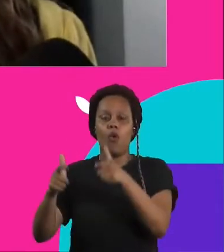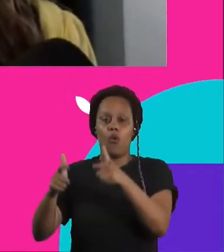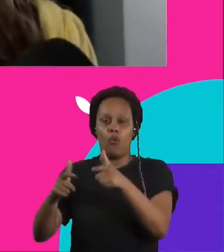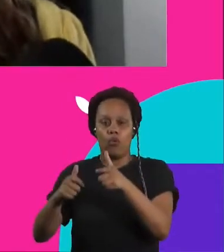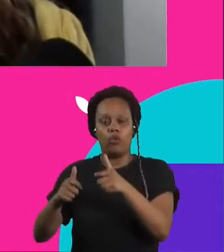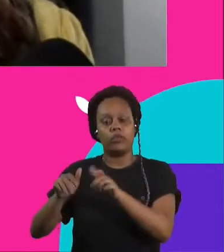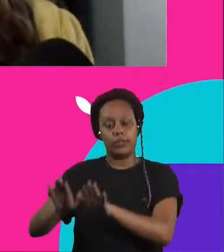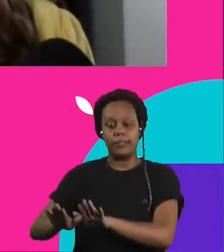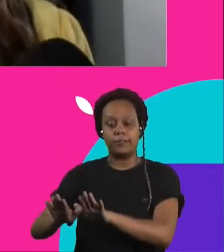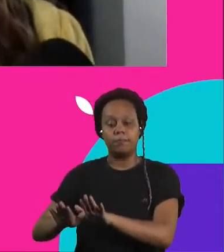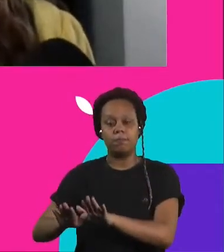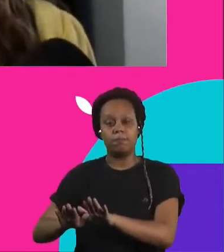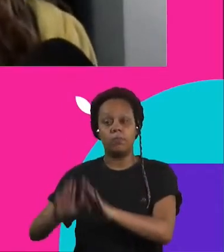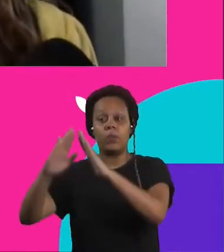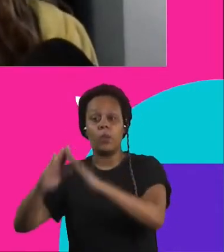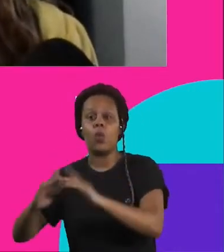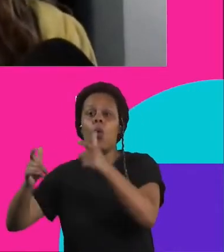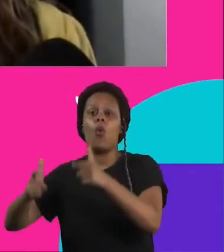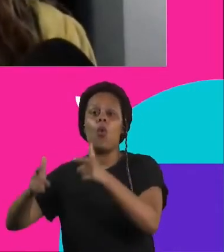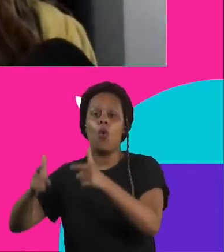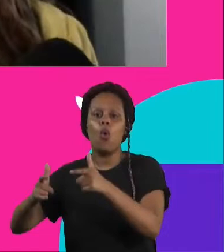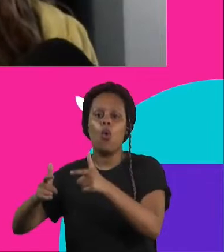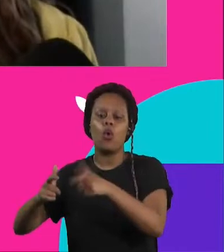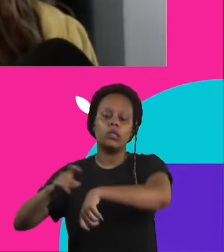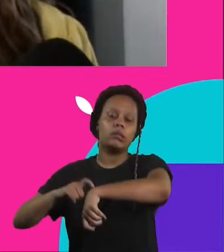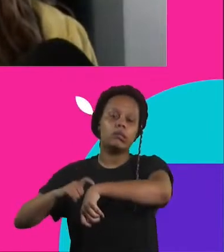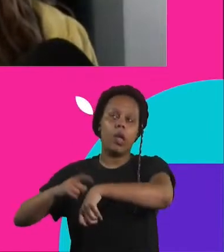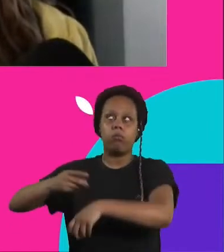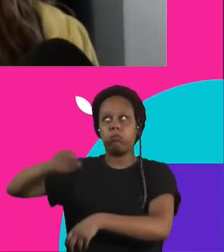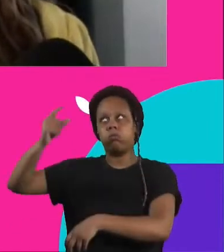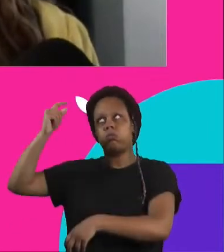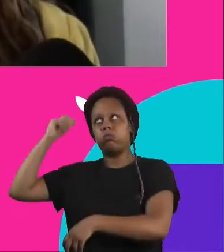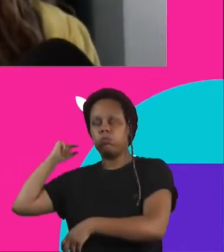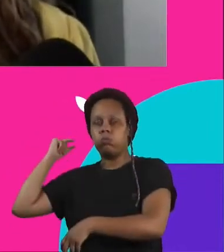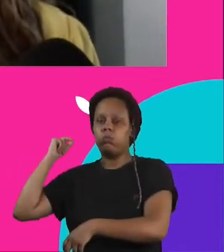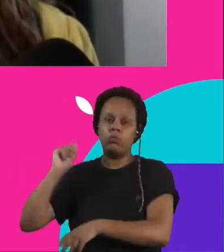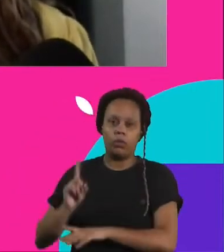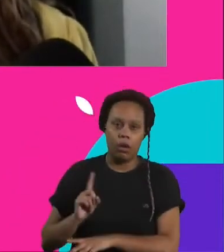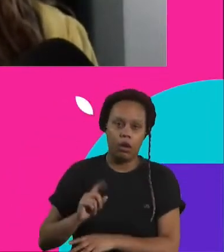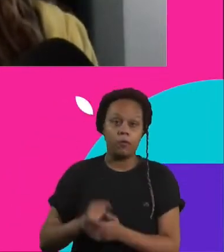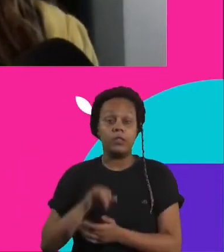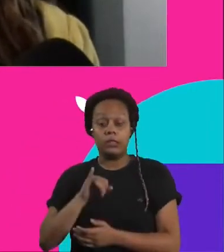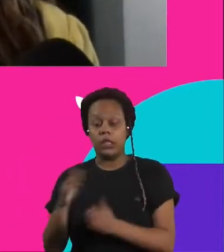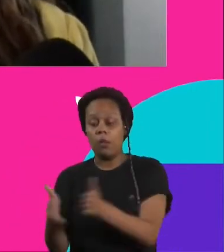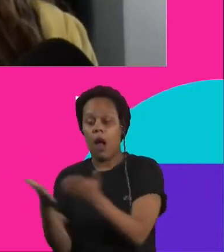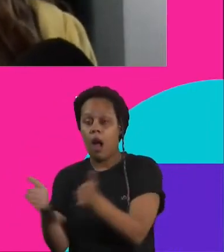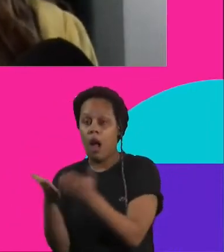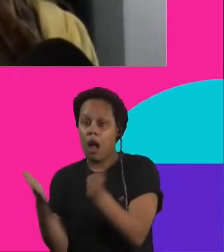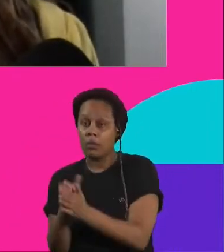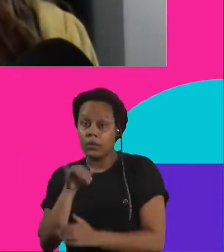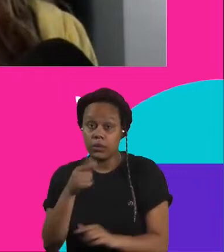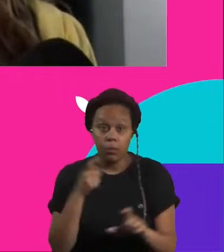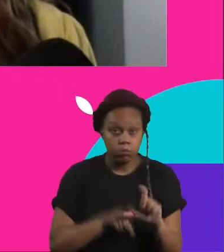localização, há quanto tempo ele morou numa determinada localidade, se é uma localidade considerada uma localidade de baixa renda, se já